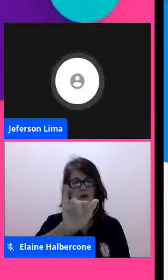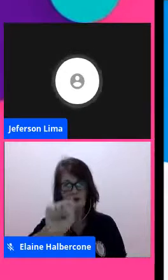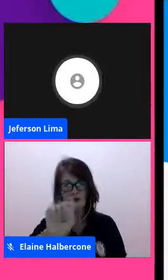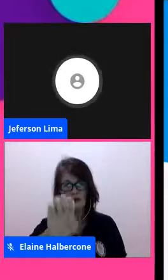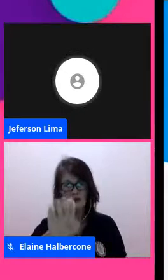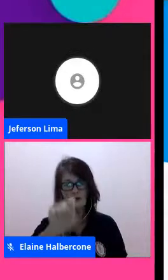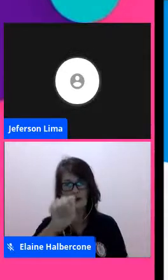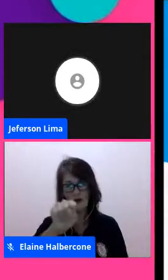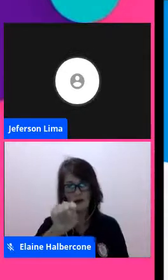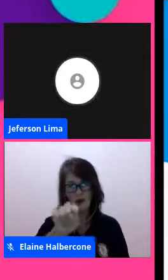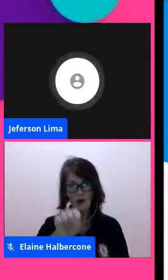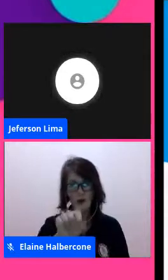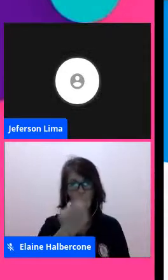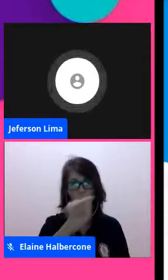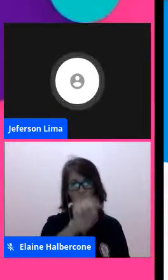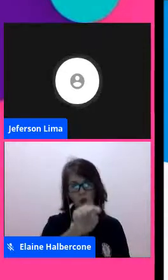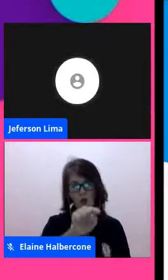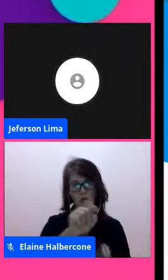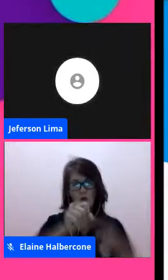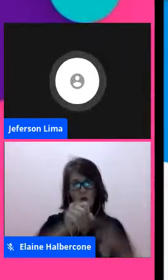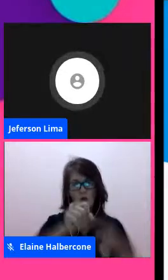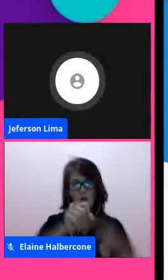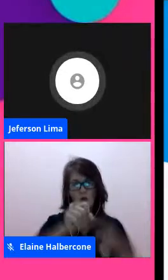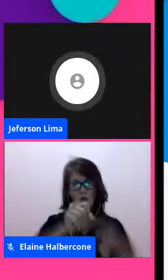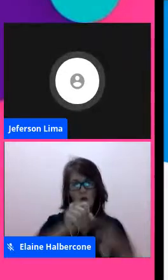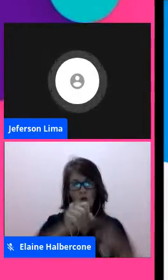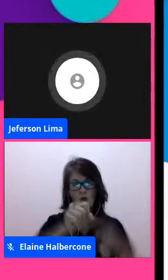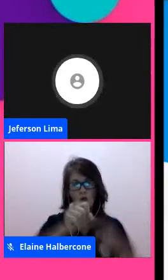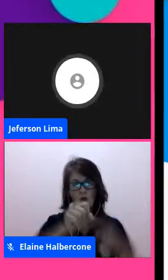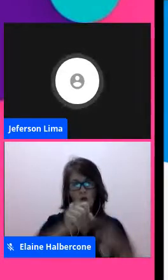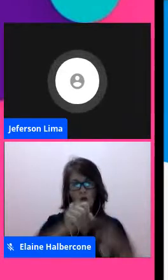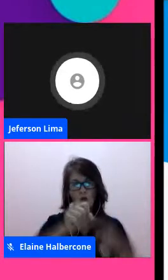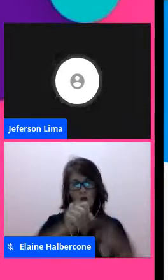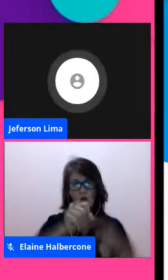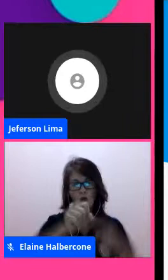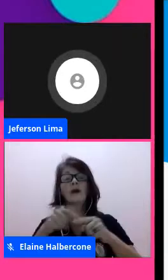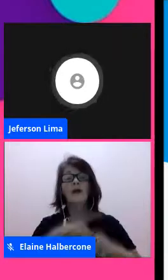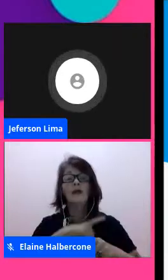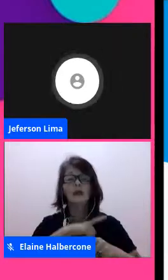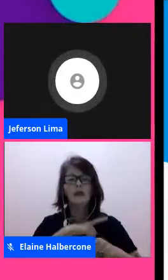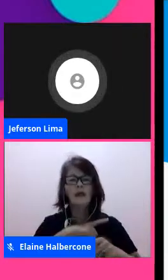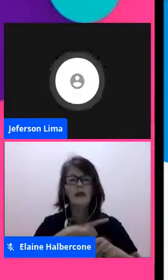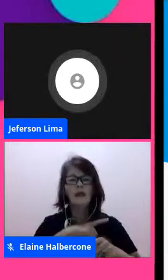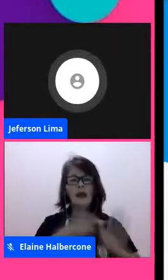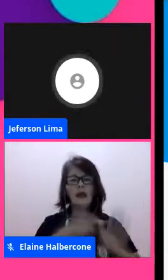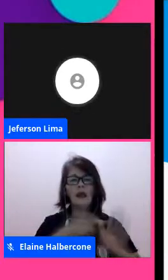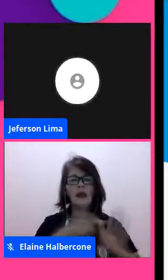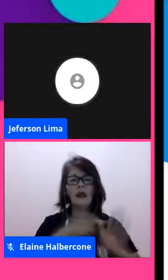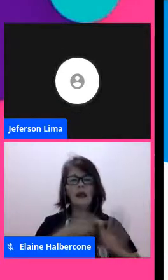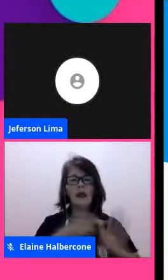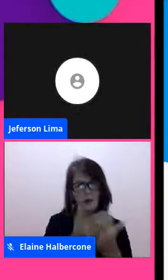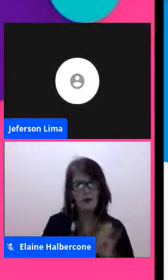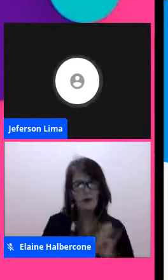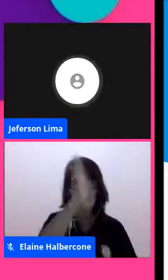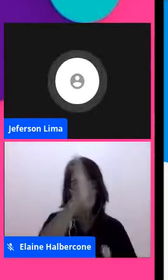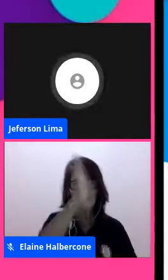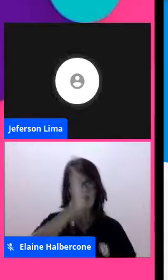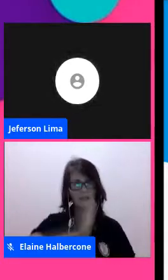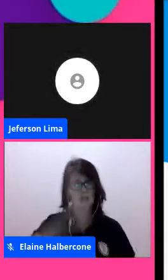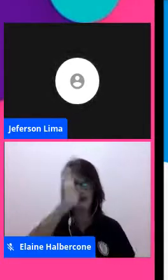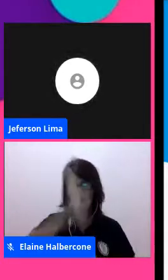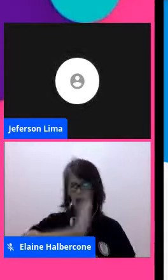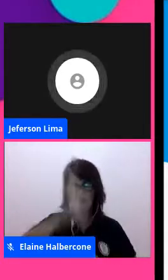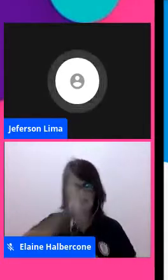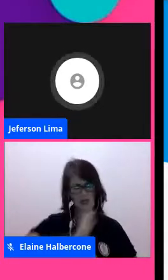Firebase é firebase.google.com, ok? E vamos lá. A gente tem um plano, né, que ele começa aqui no gratuito. Sim, totalmente